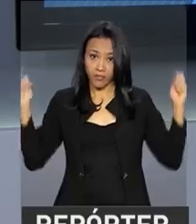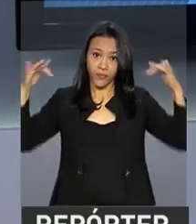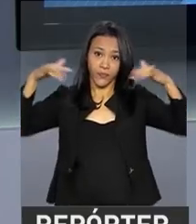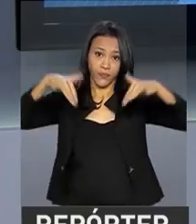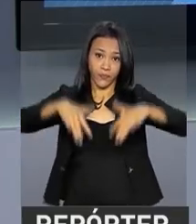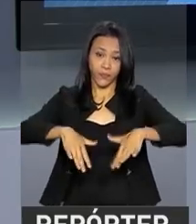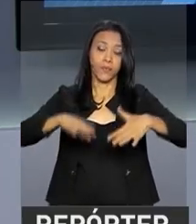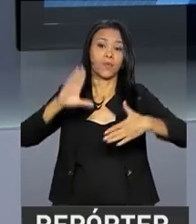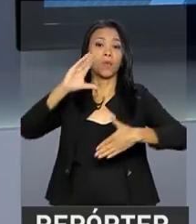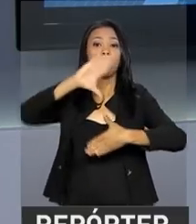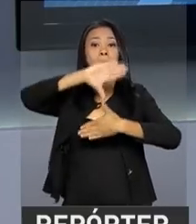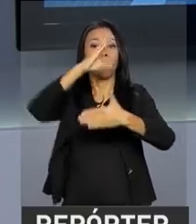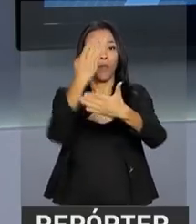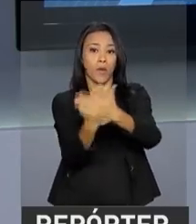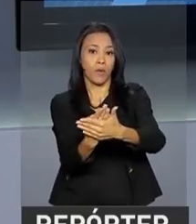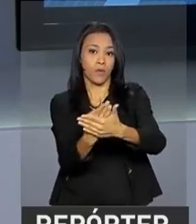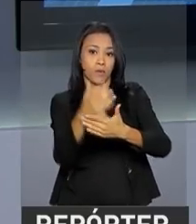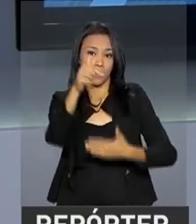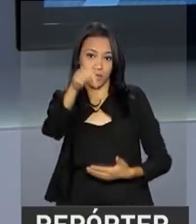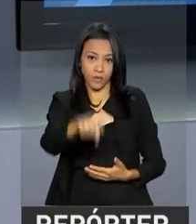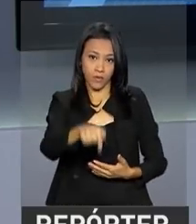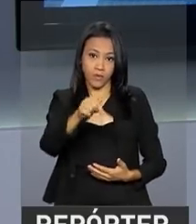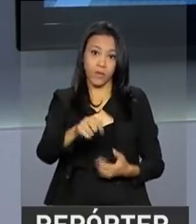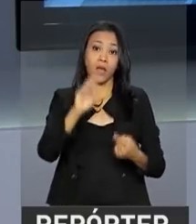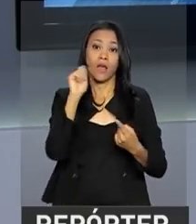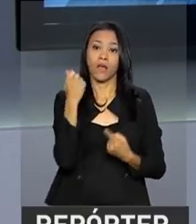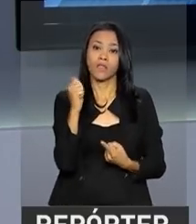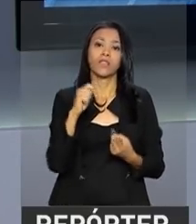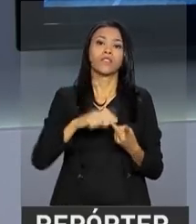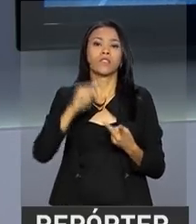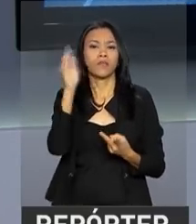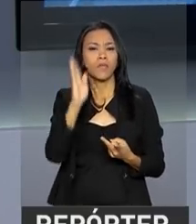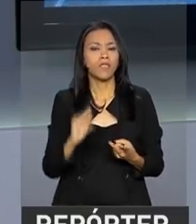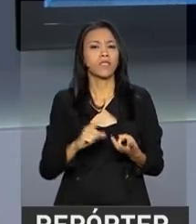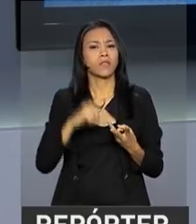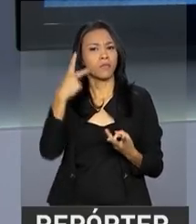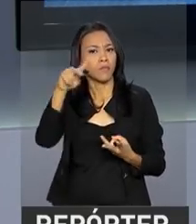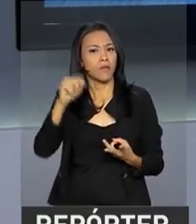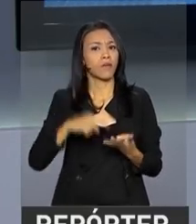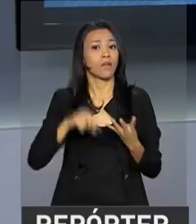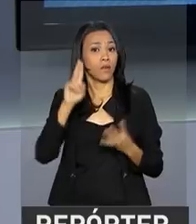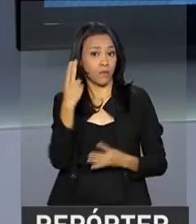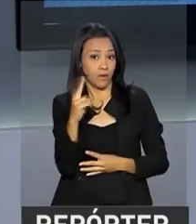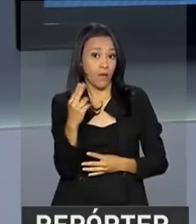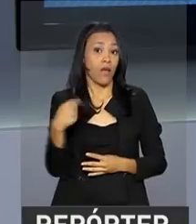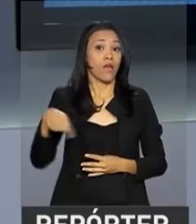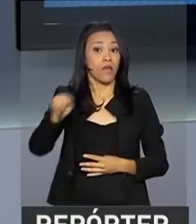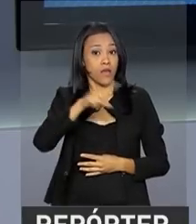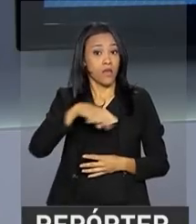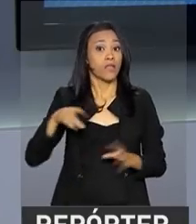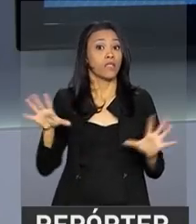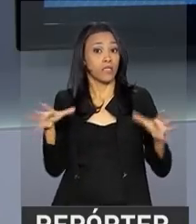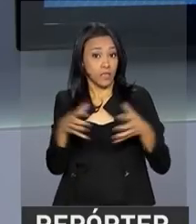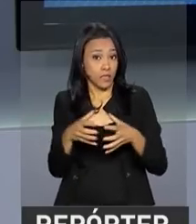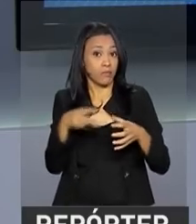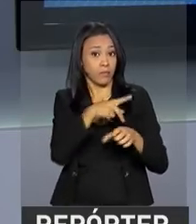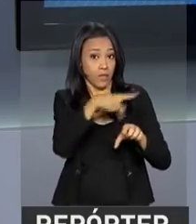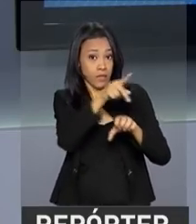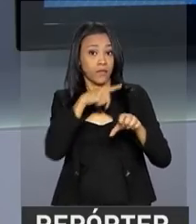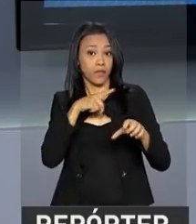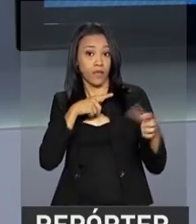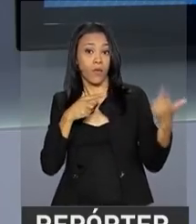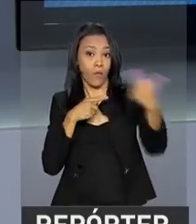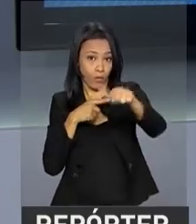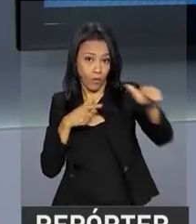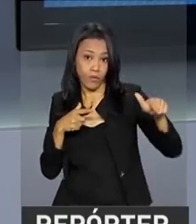do mercosul o bloco econômico formado por argentina brasil paraguai e uruguai além dos países associados